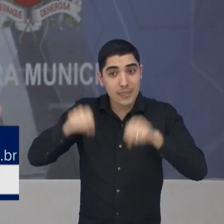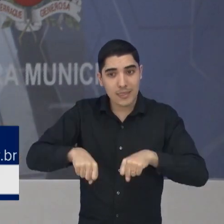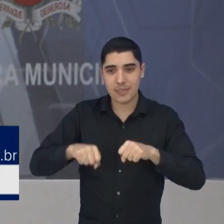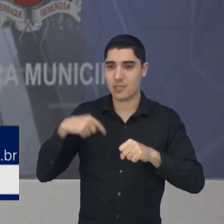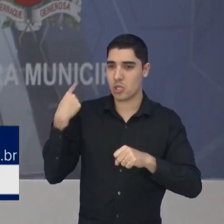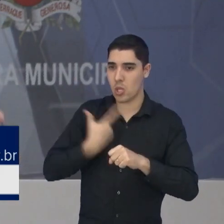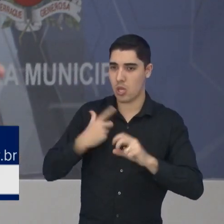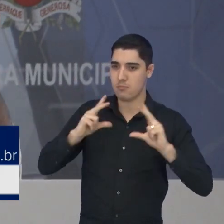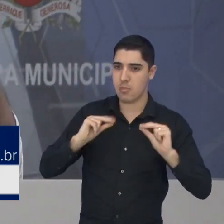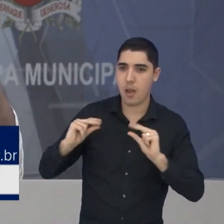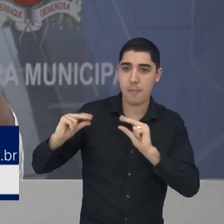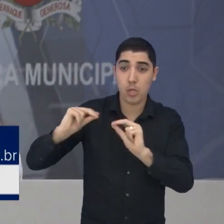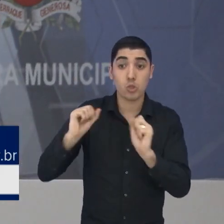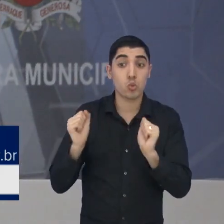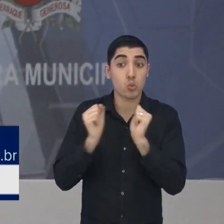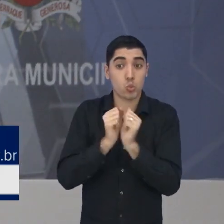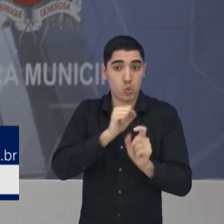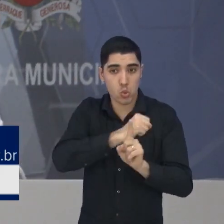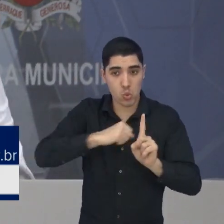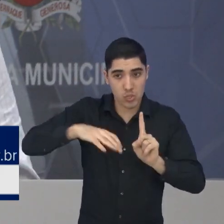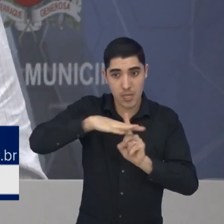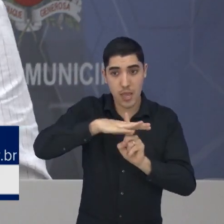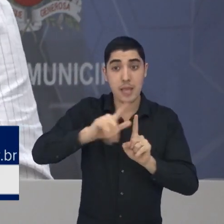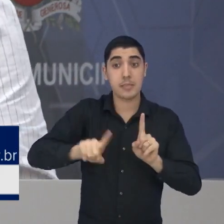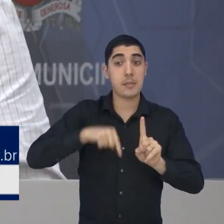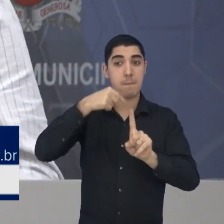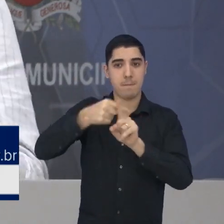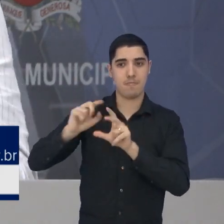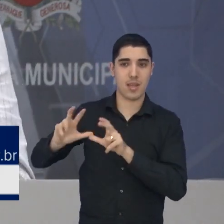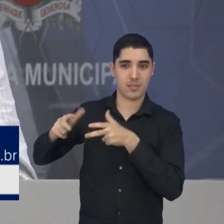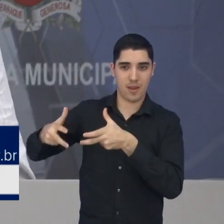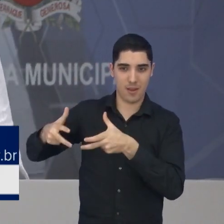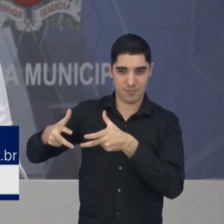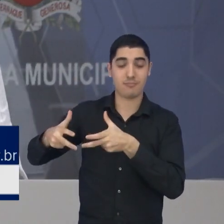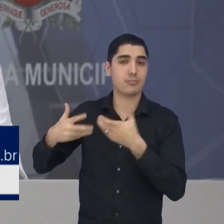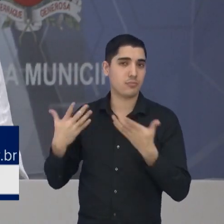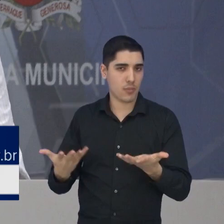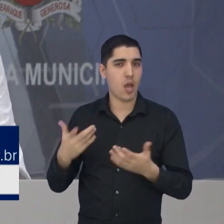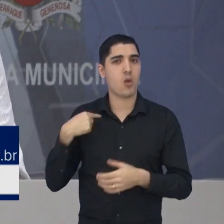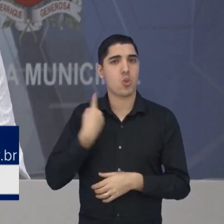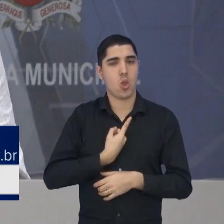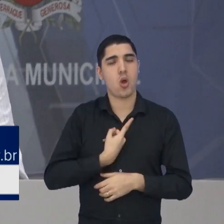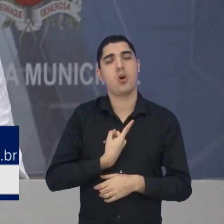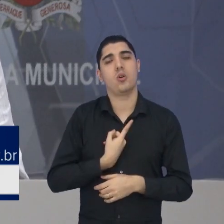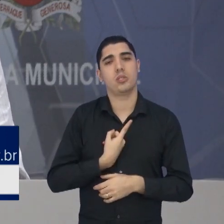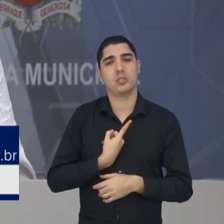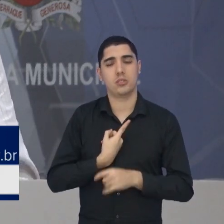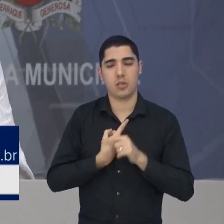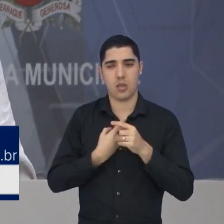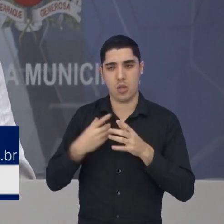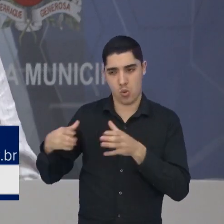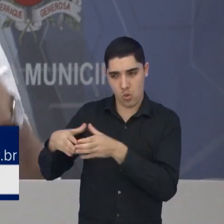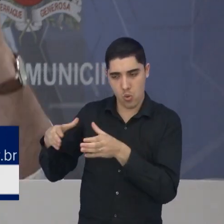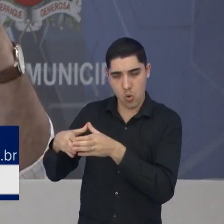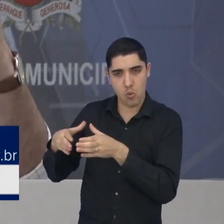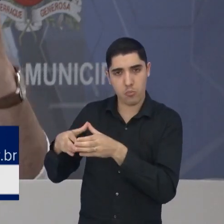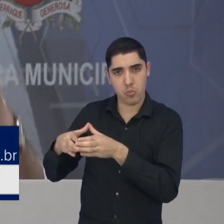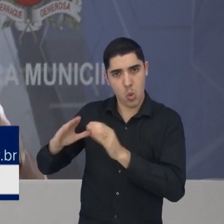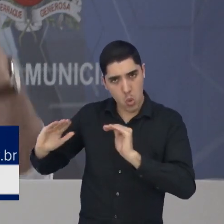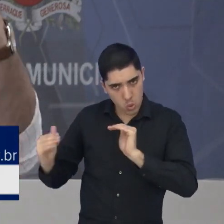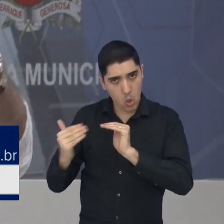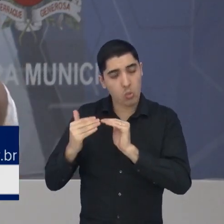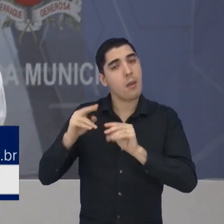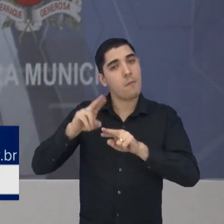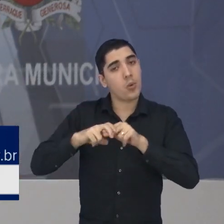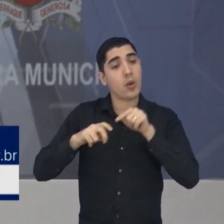com a sociedade civil e com o plenário. Então, nosso parecer favorável na comissão foi para que esse debate